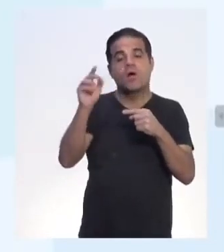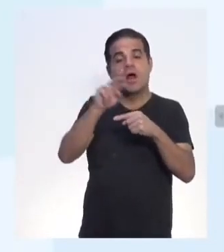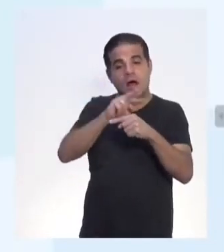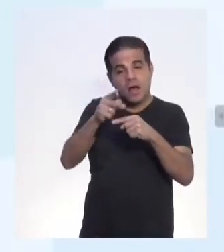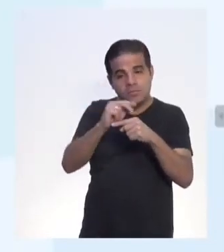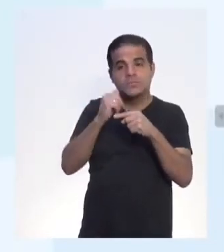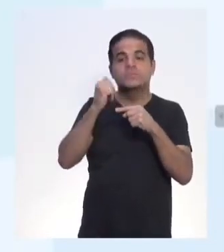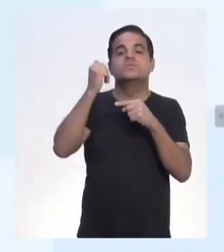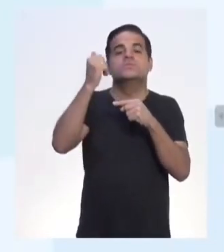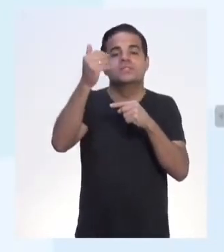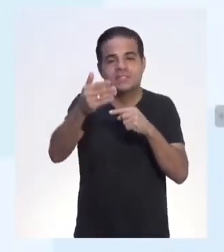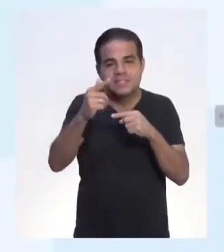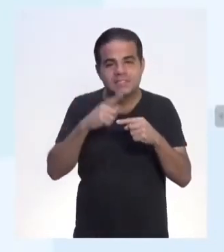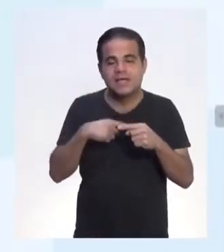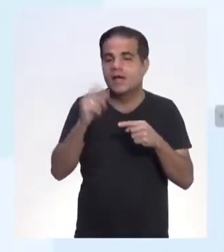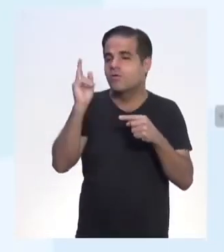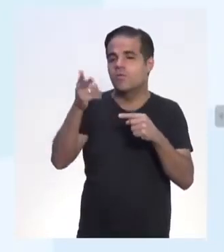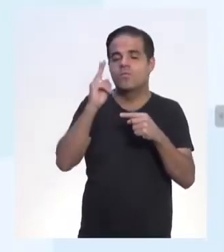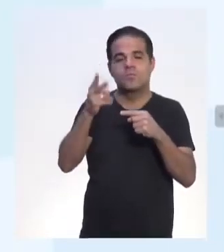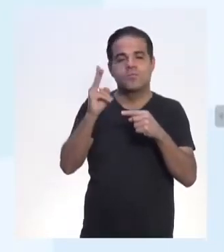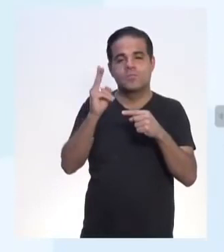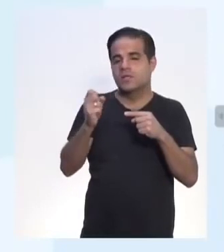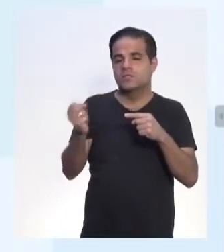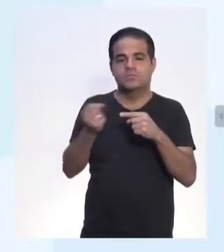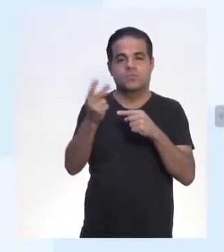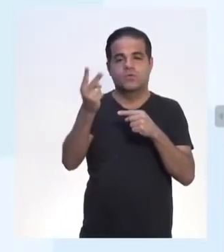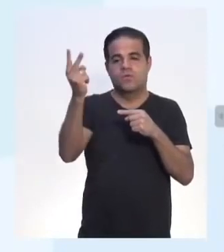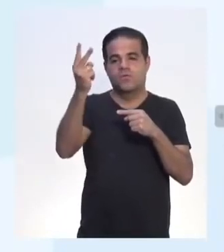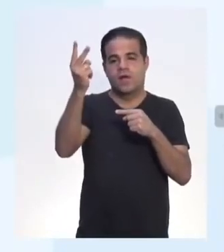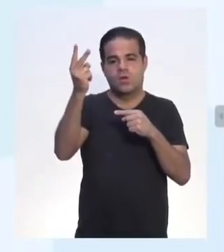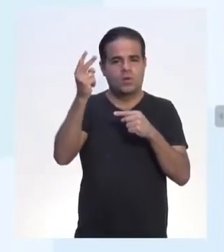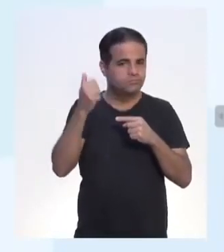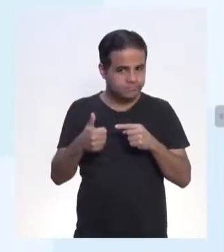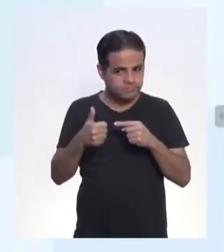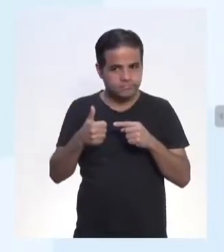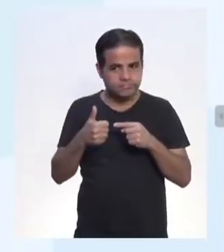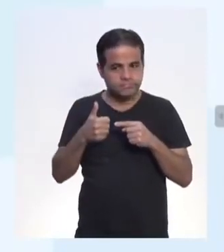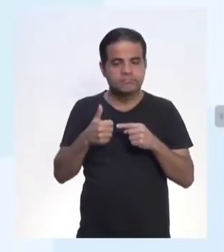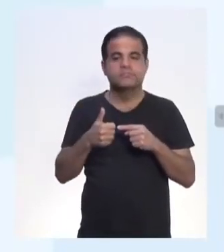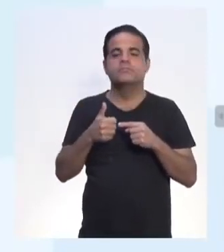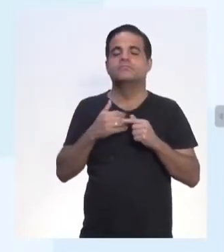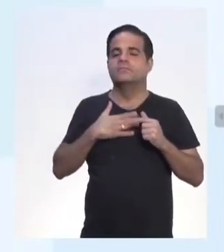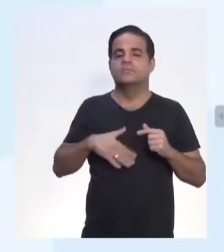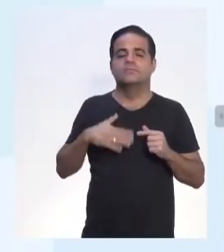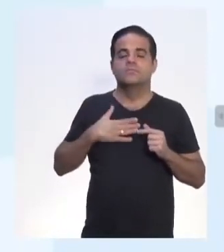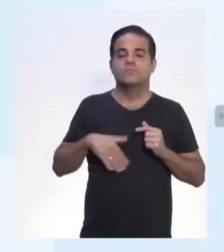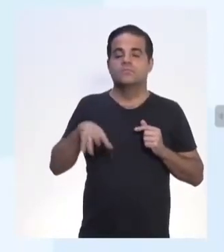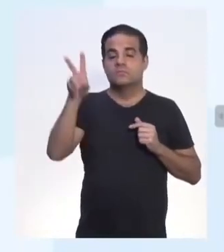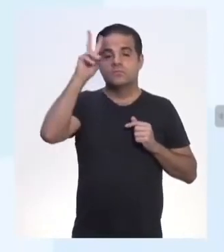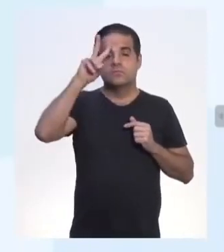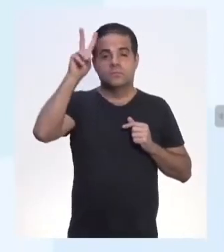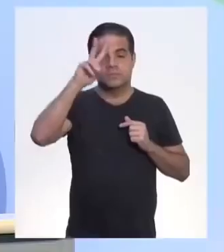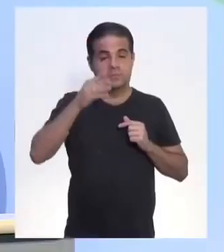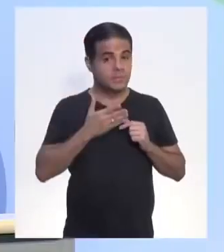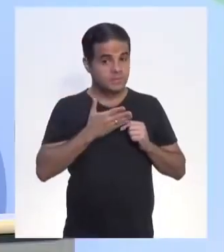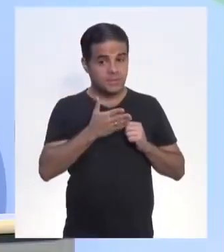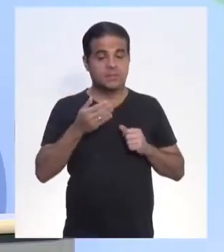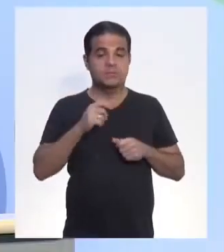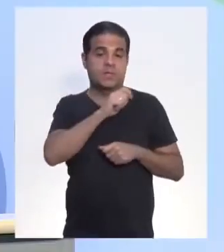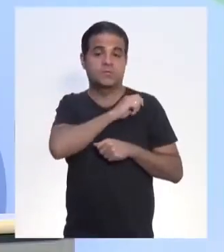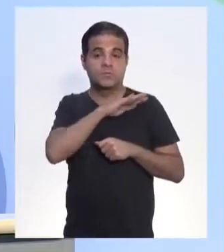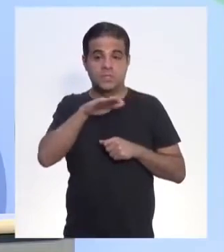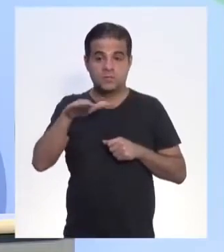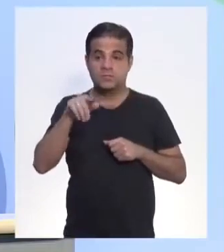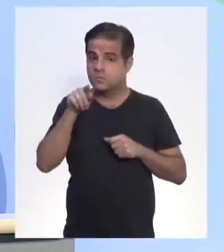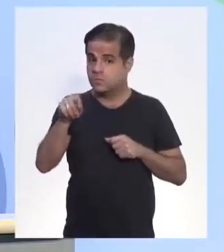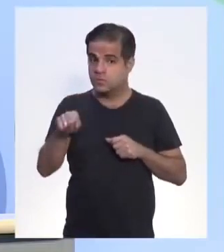ambos possuem o mesmo valor. Beleza? Tranquilo. Lembrando para os alunos